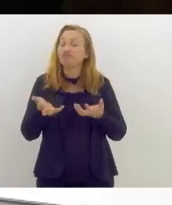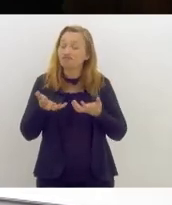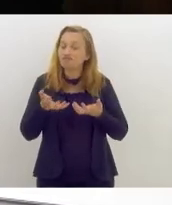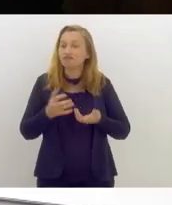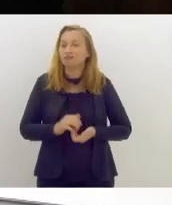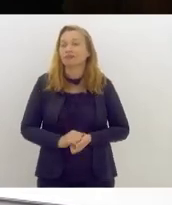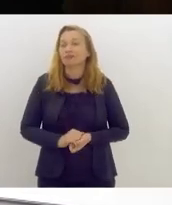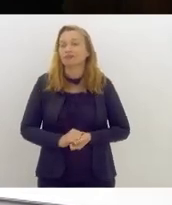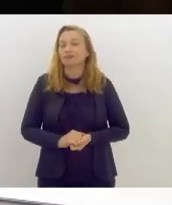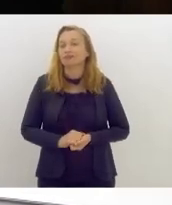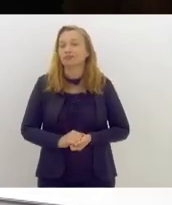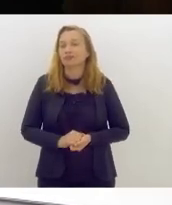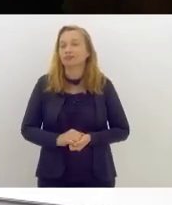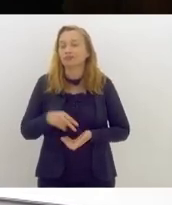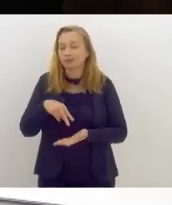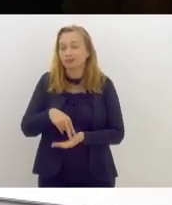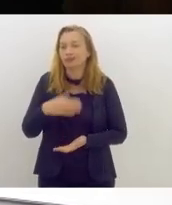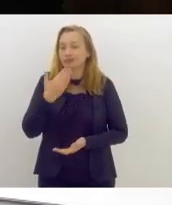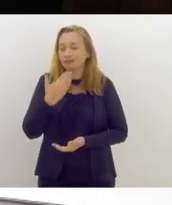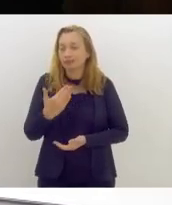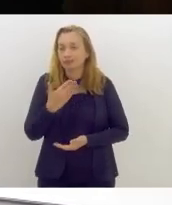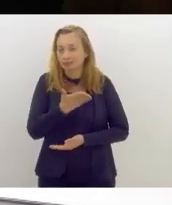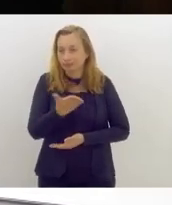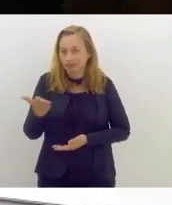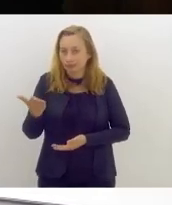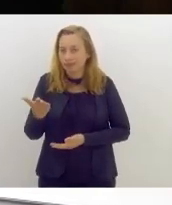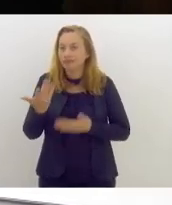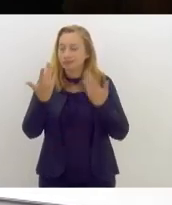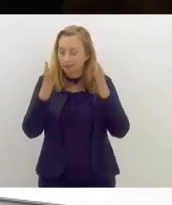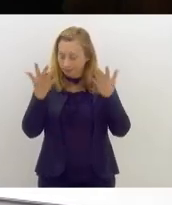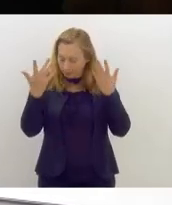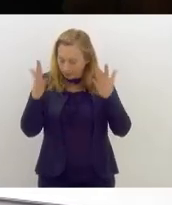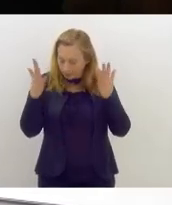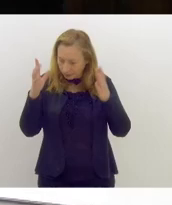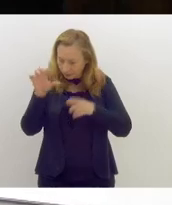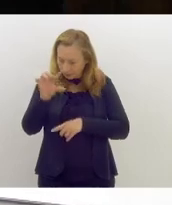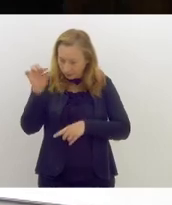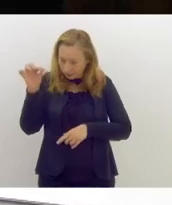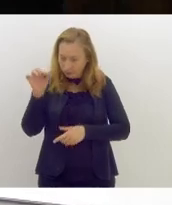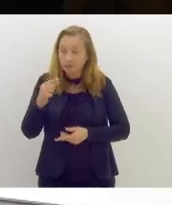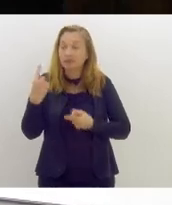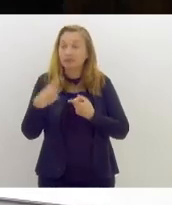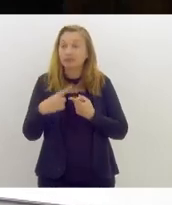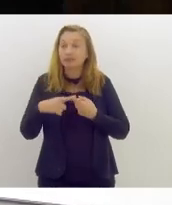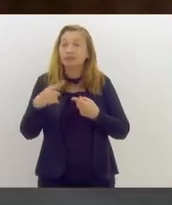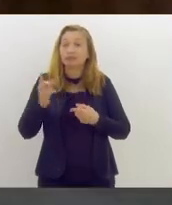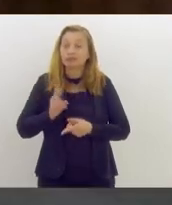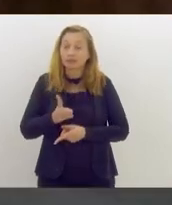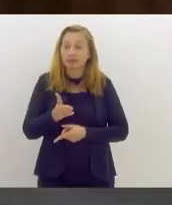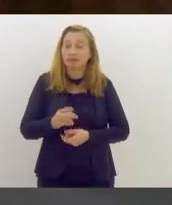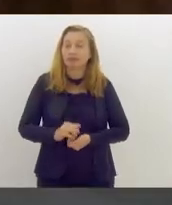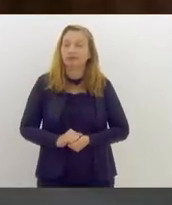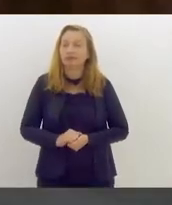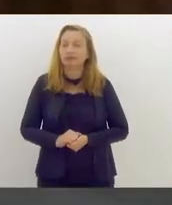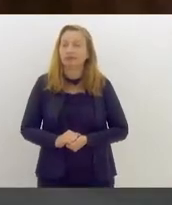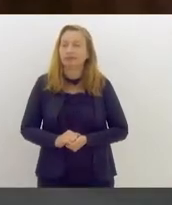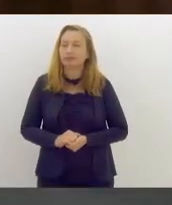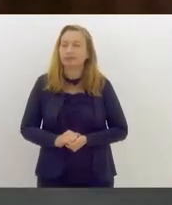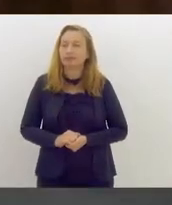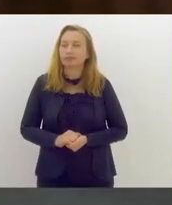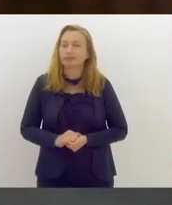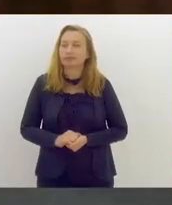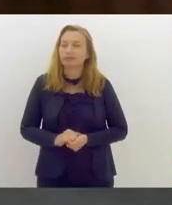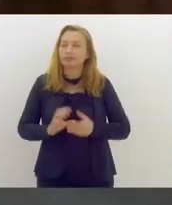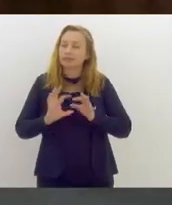quero pedir que os presentes que aplaudam essa decisão porque toda vez que a gente